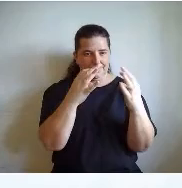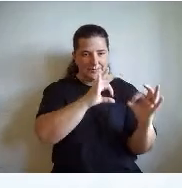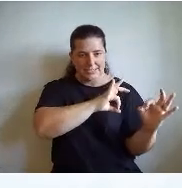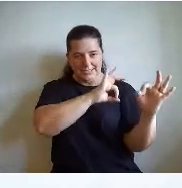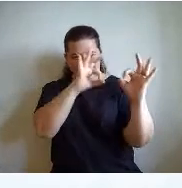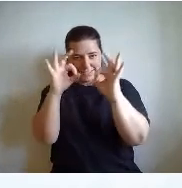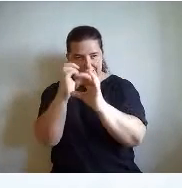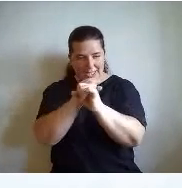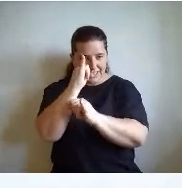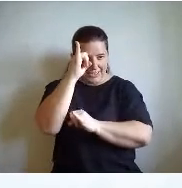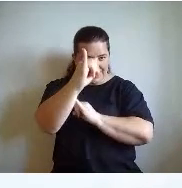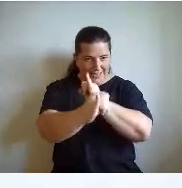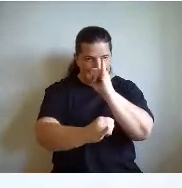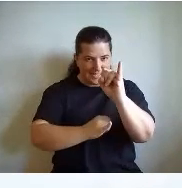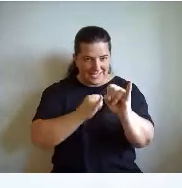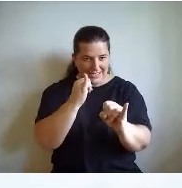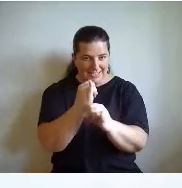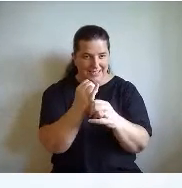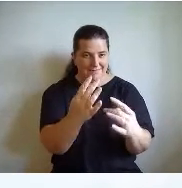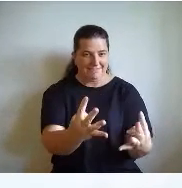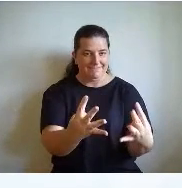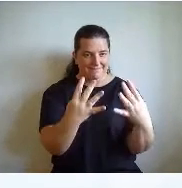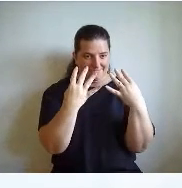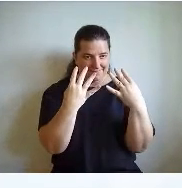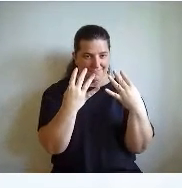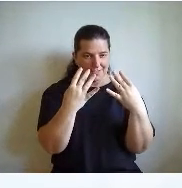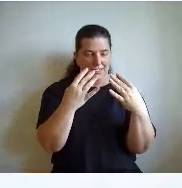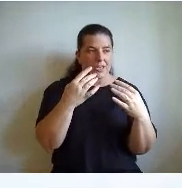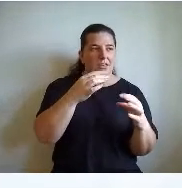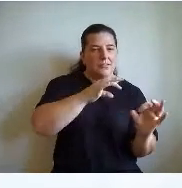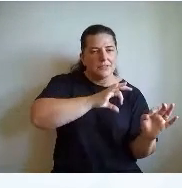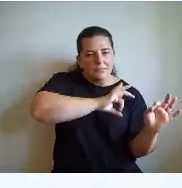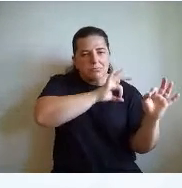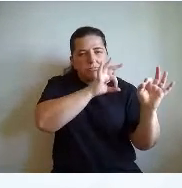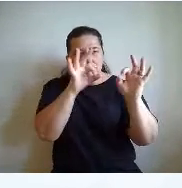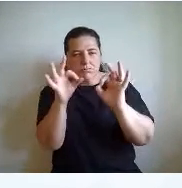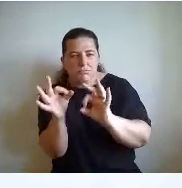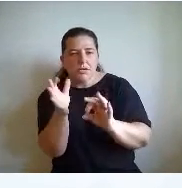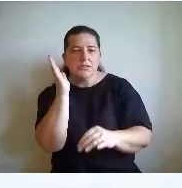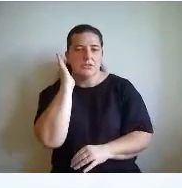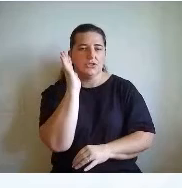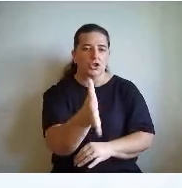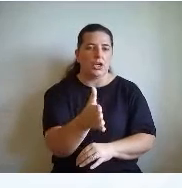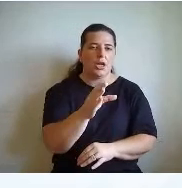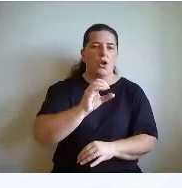que vão assistir ou já estão assistindo essa